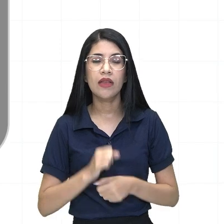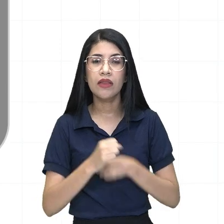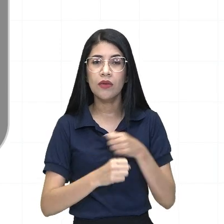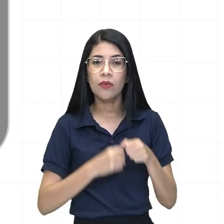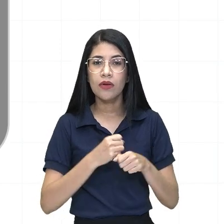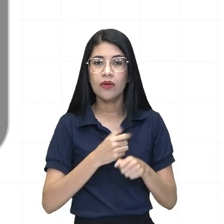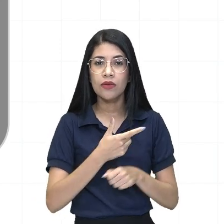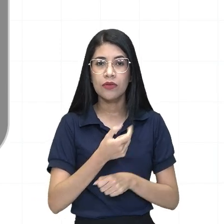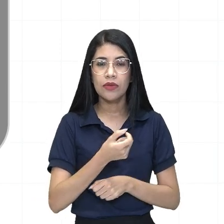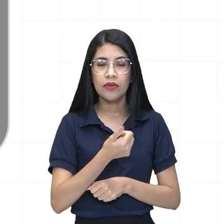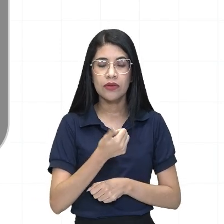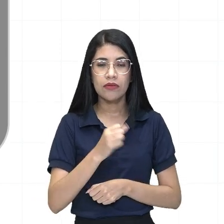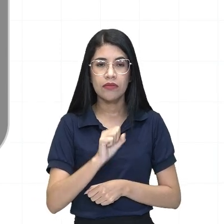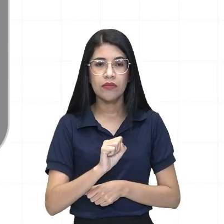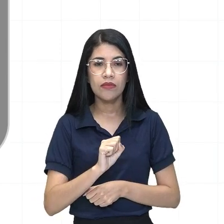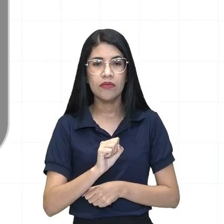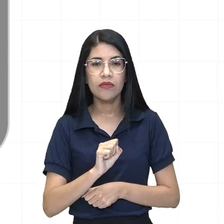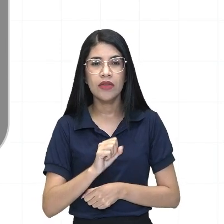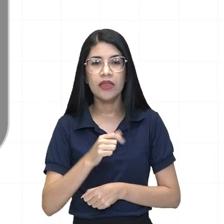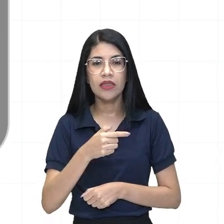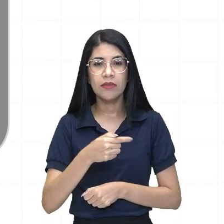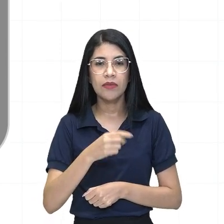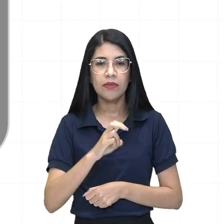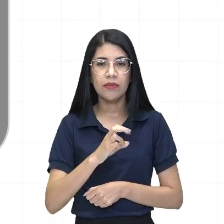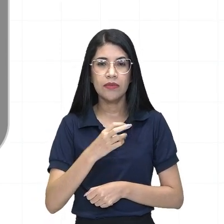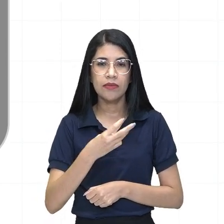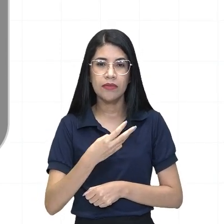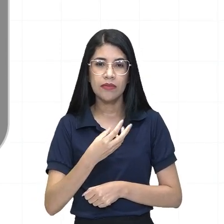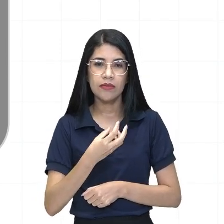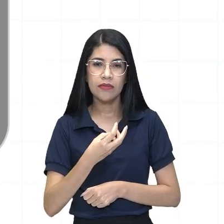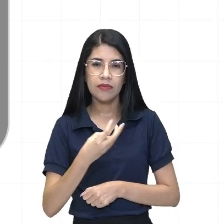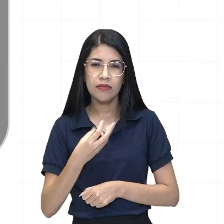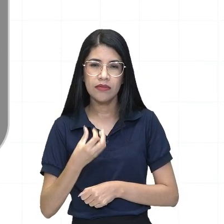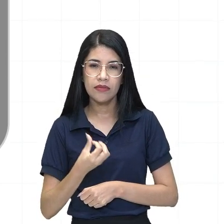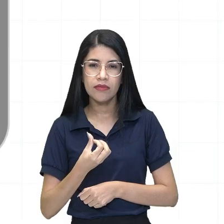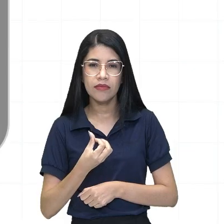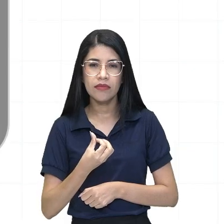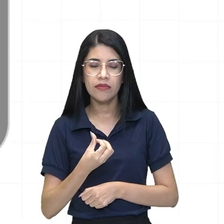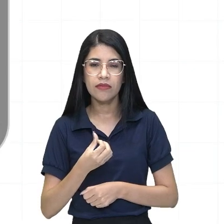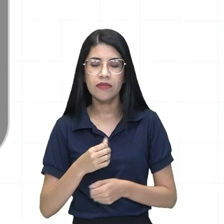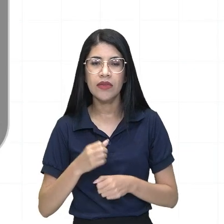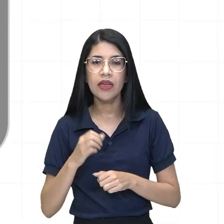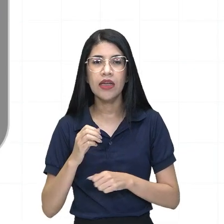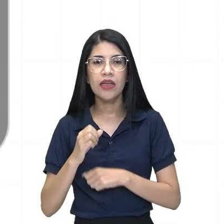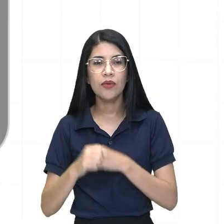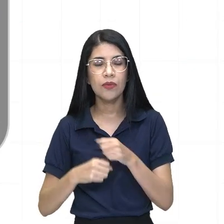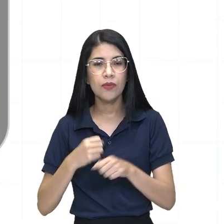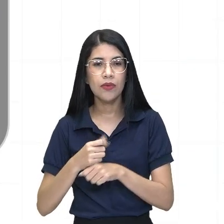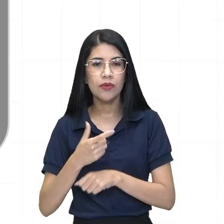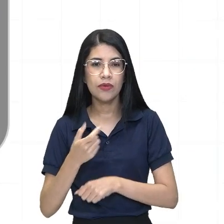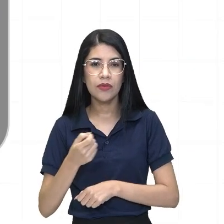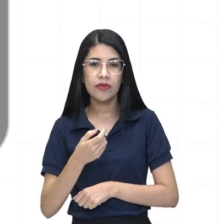7.536 quilômetros quadrados de desmatamento. Finalizando aqui em 2024, com